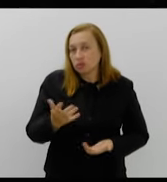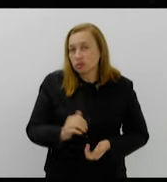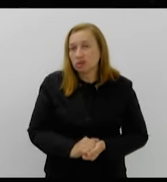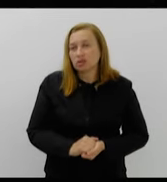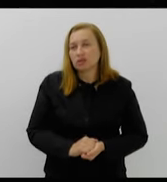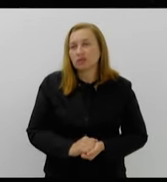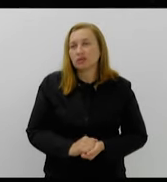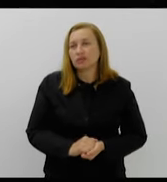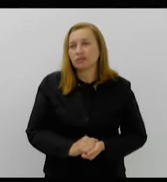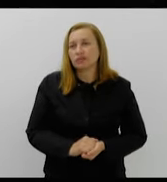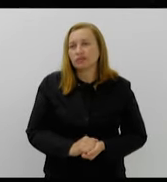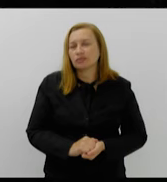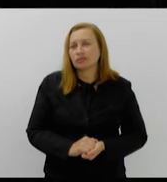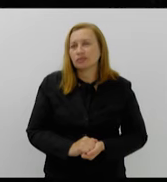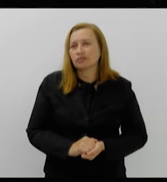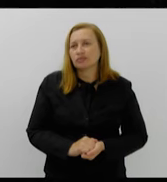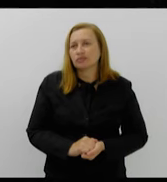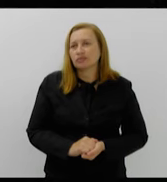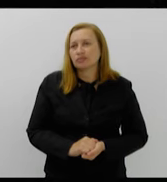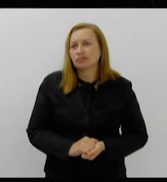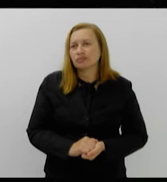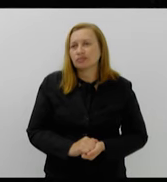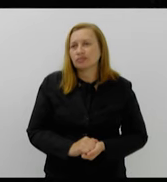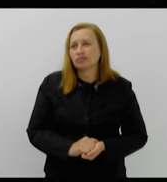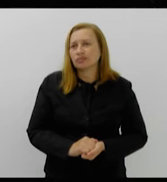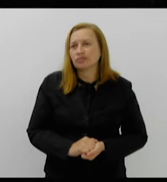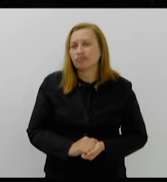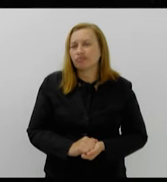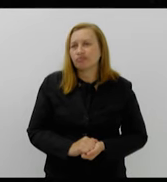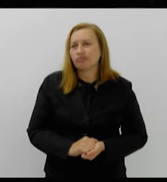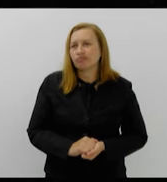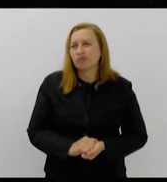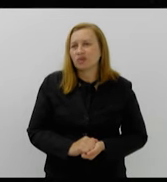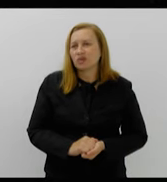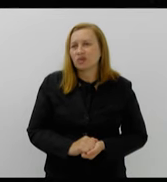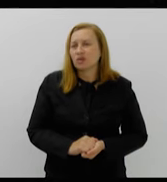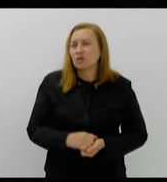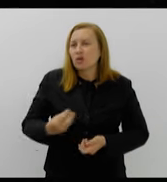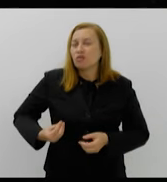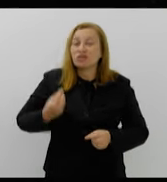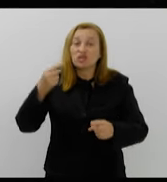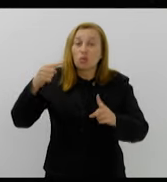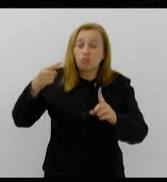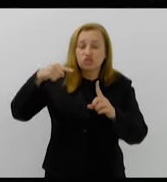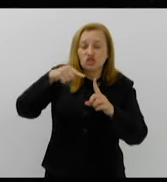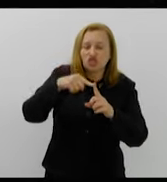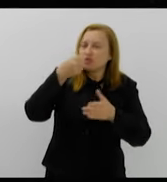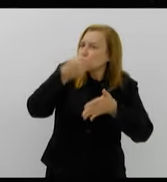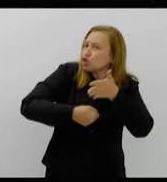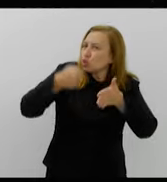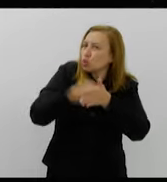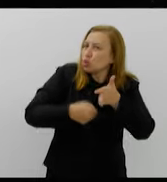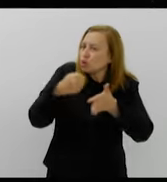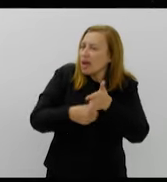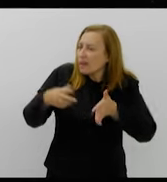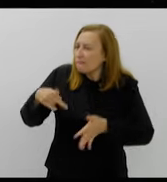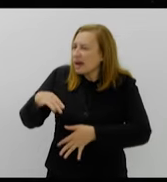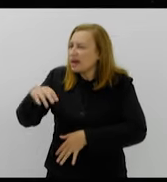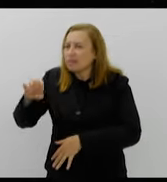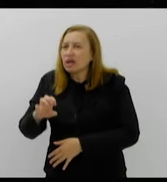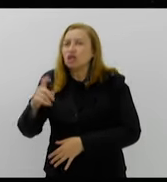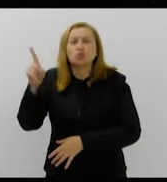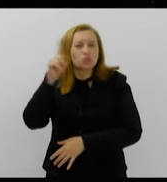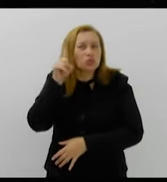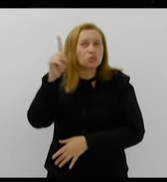de vida uma vida que tem sido um objetivo de luta de pais e mães todos os dias que